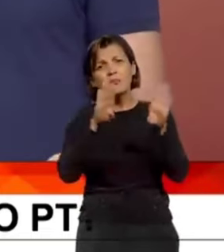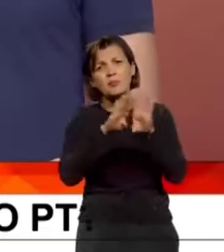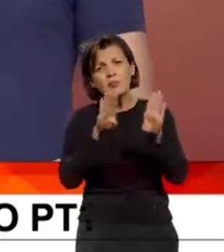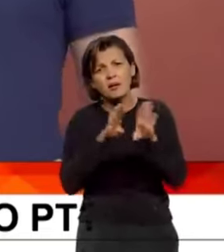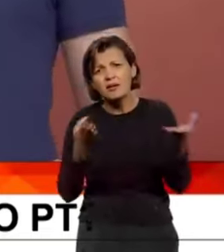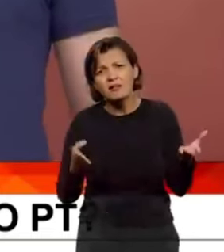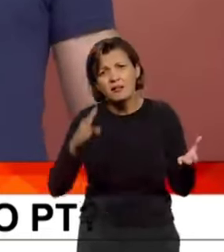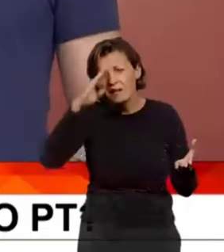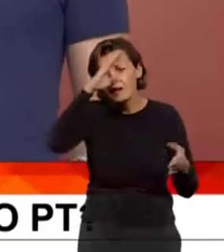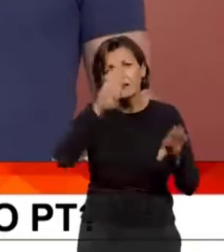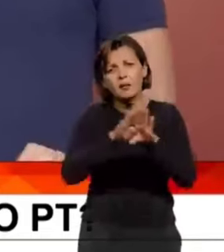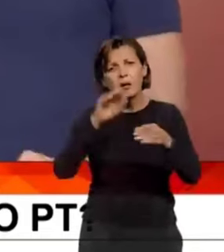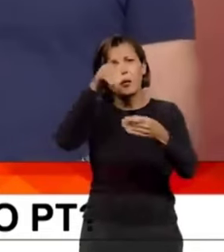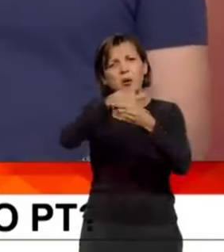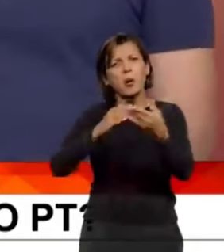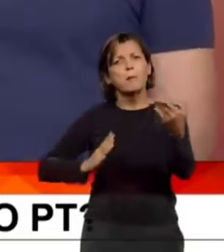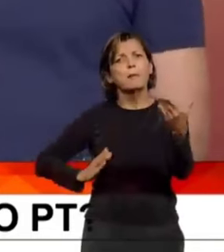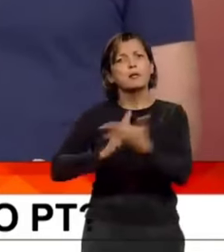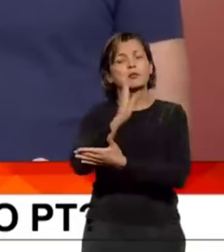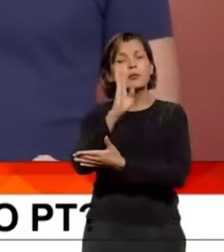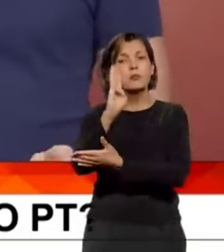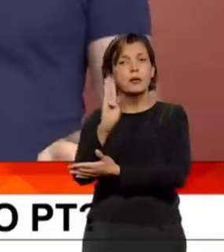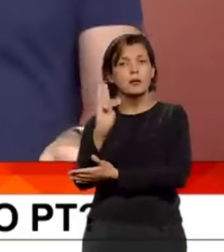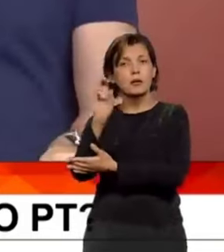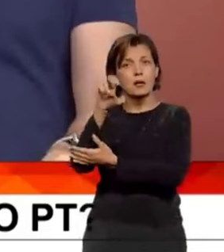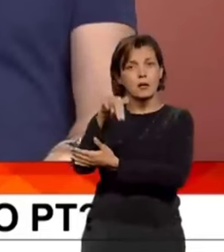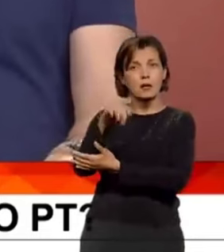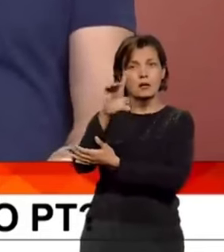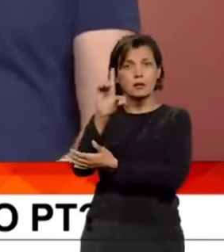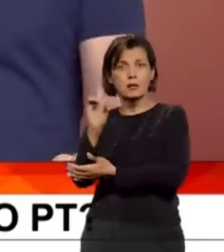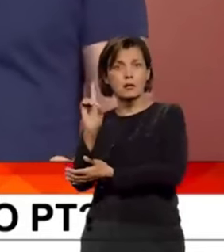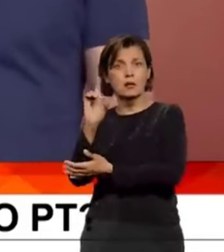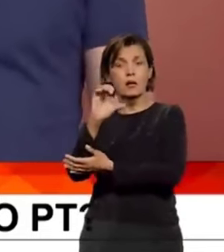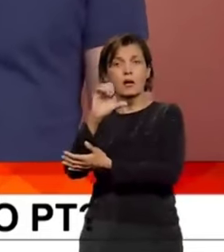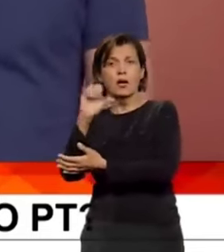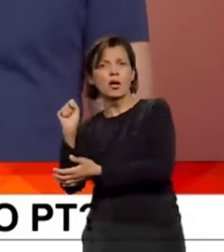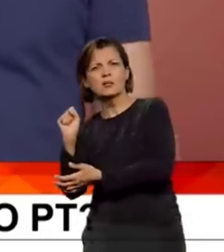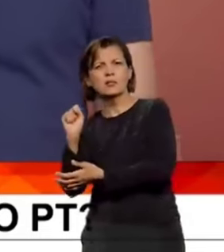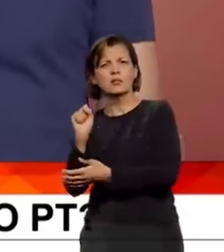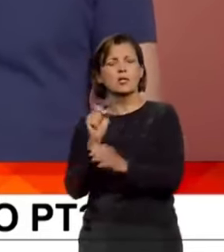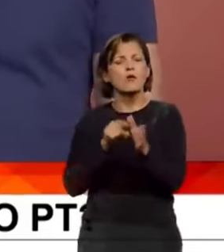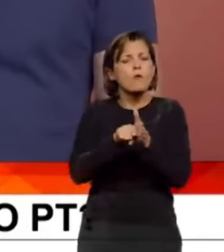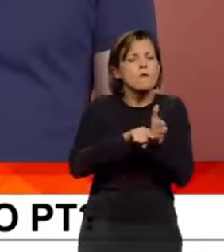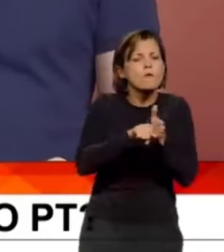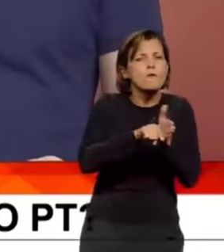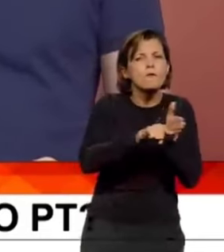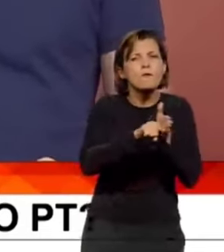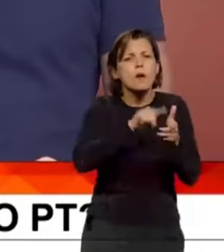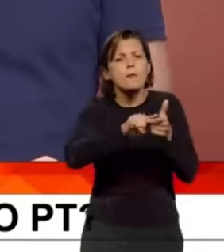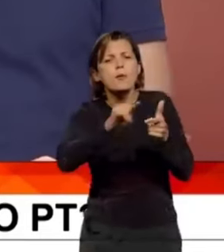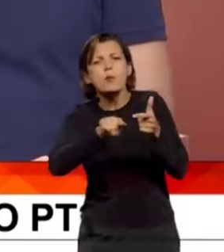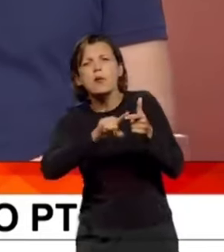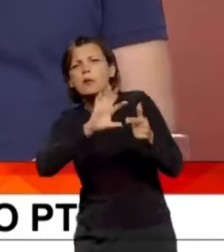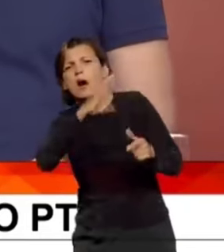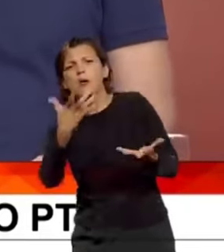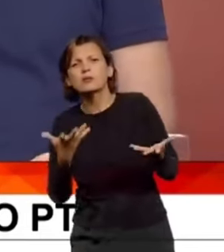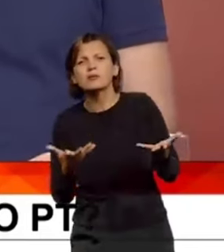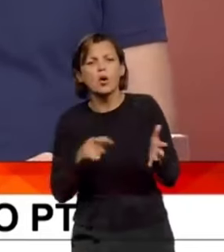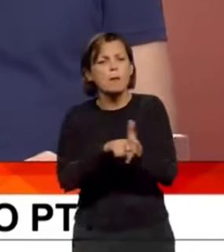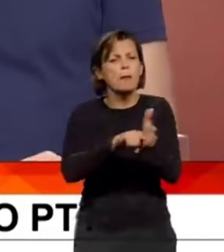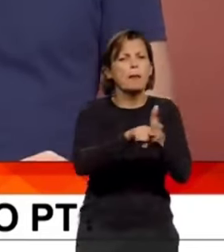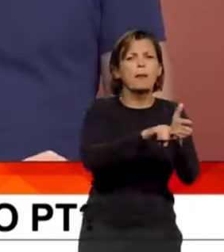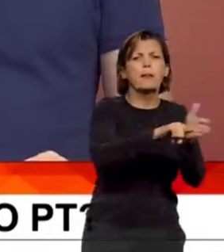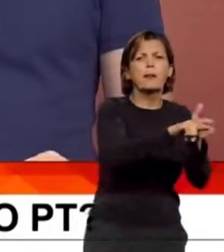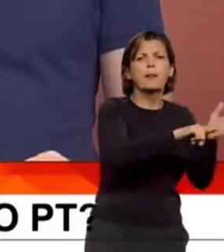a quebrar a caixa preta do do Ben 10 que que ele fez uma diretoria gastou 40 milhões que não era dele